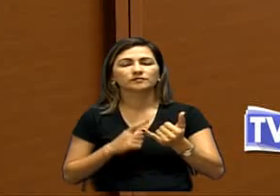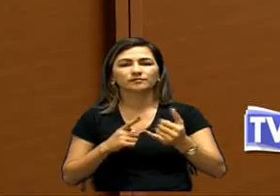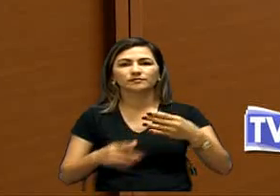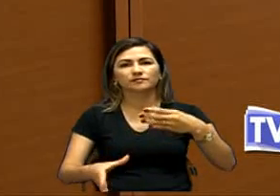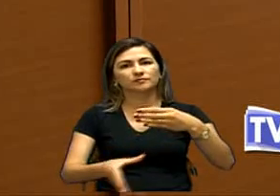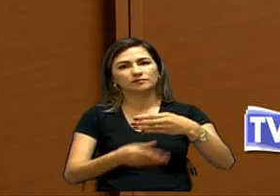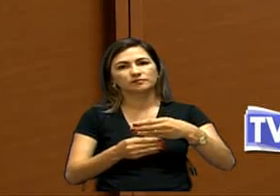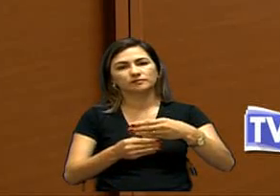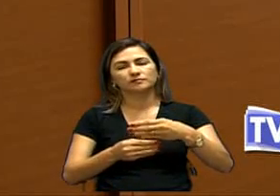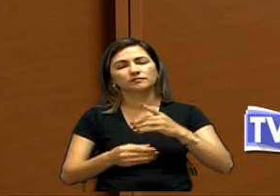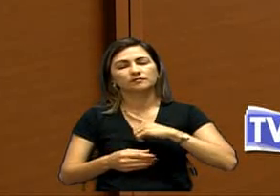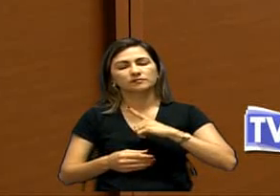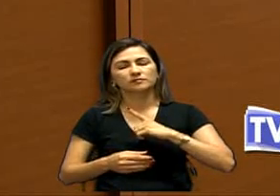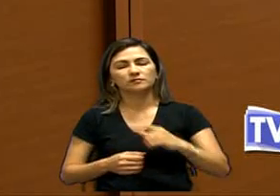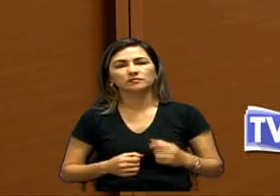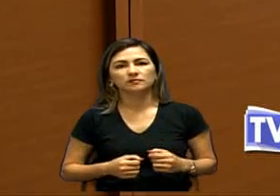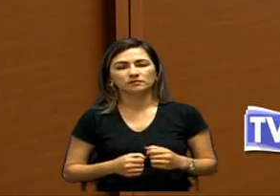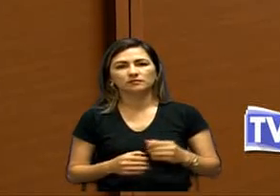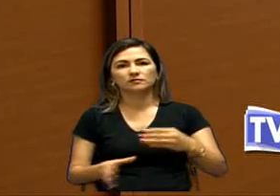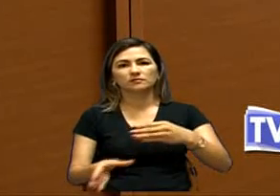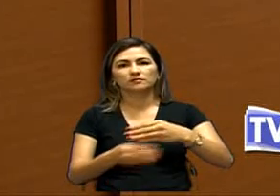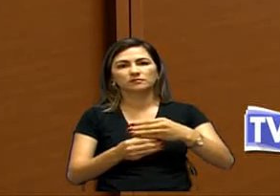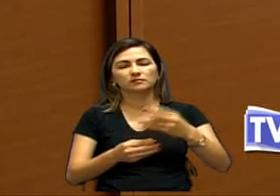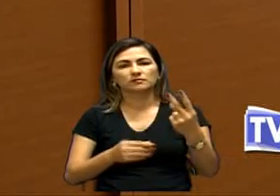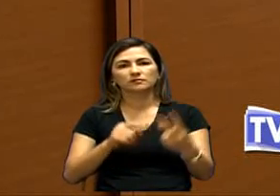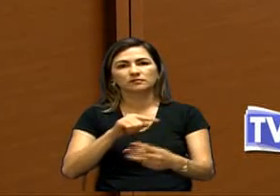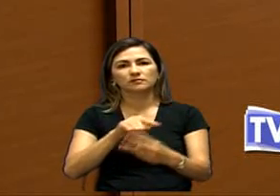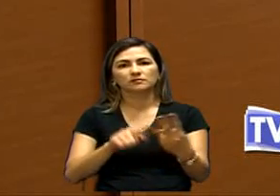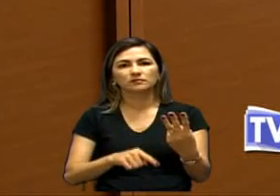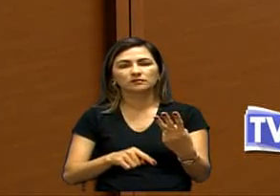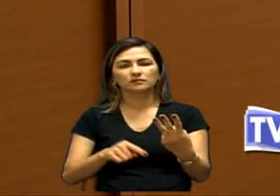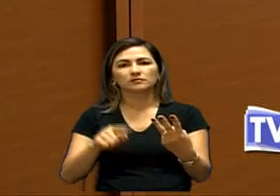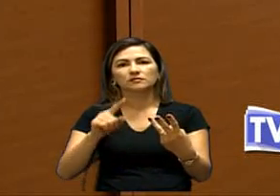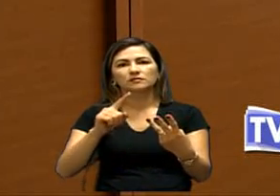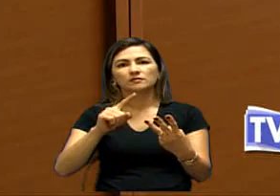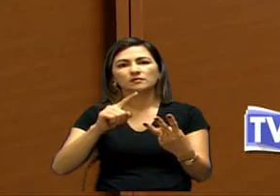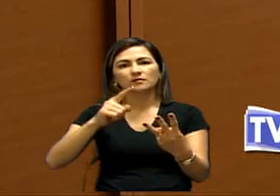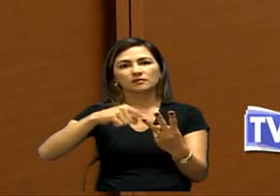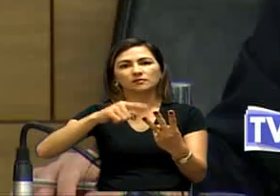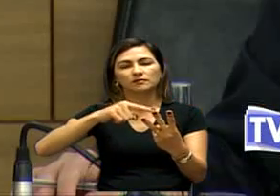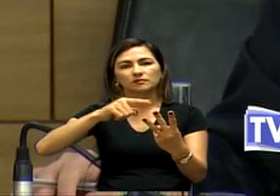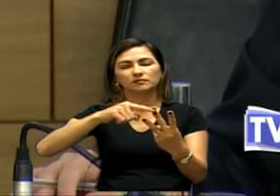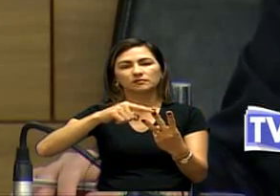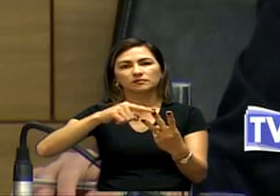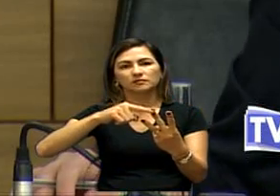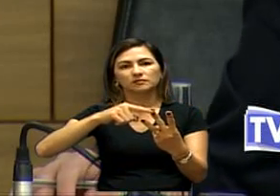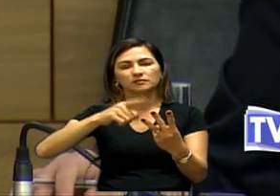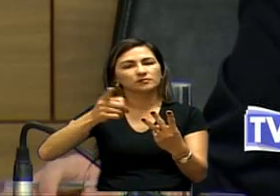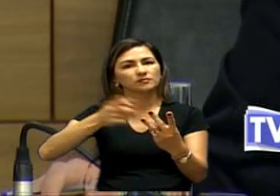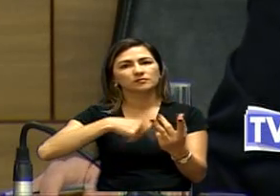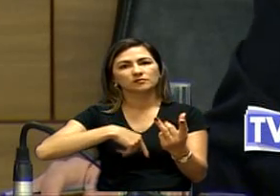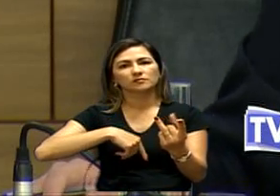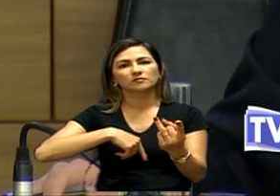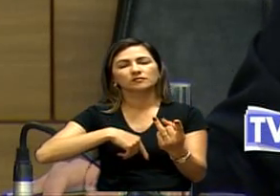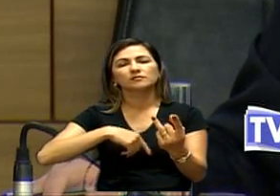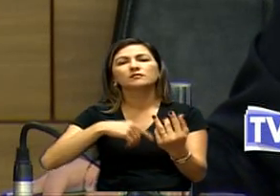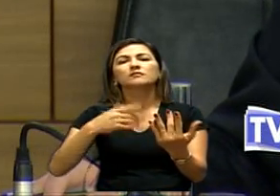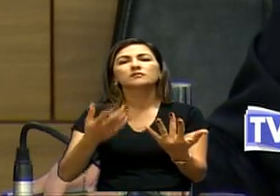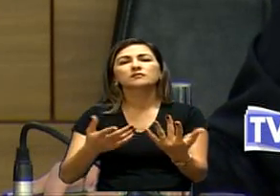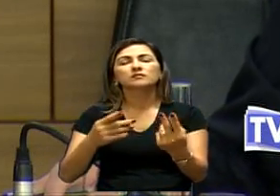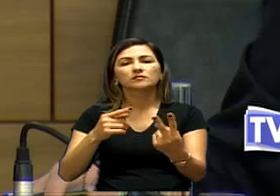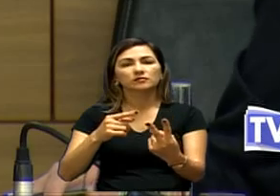ó. A emenda, tem três emendas, sendo que a dois foi rejeitada já. Então, isso. Então vamos votar de novo.